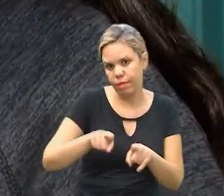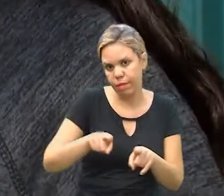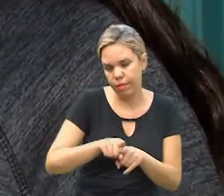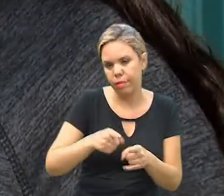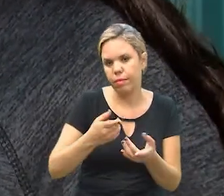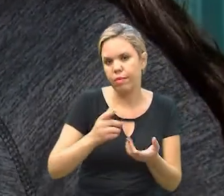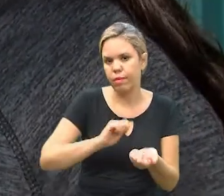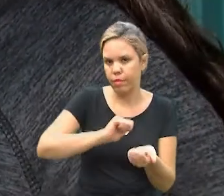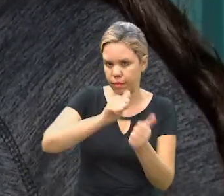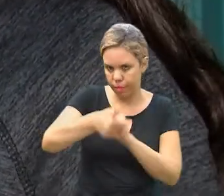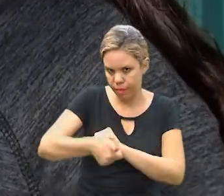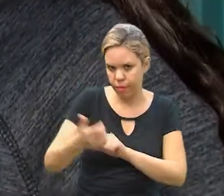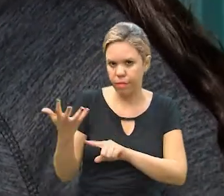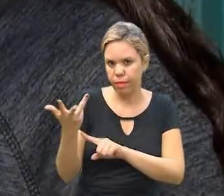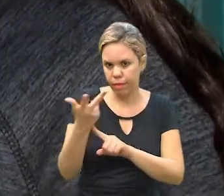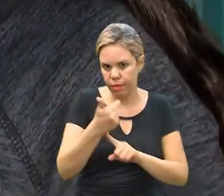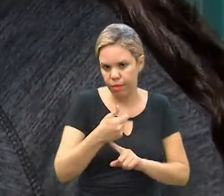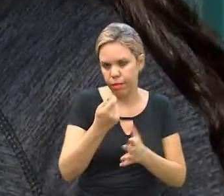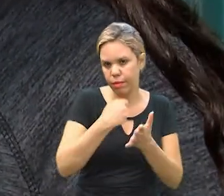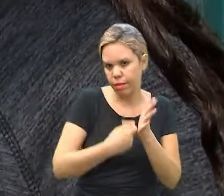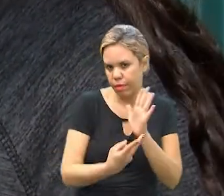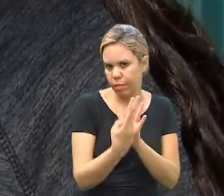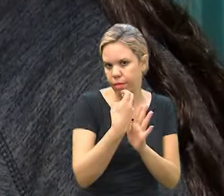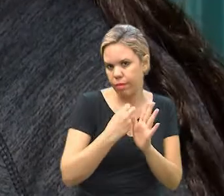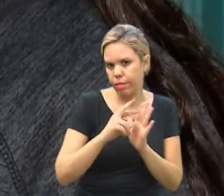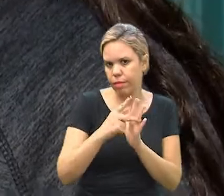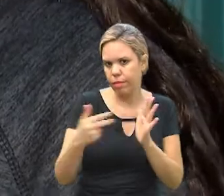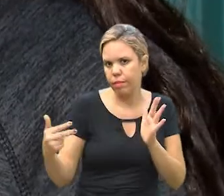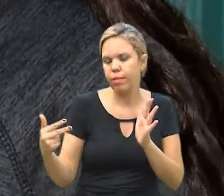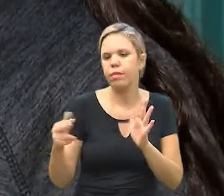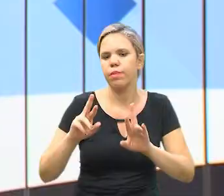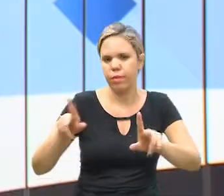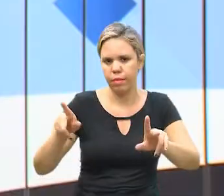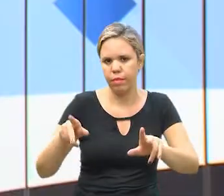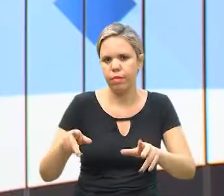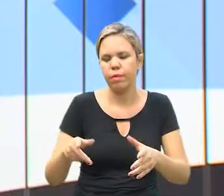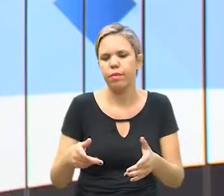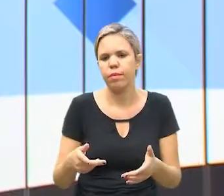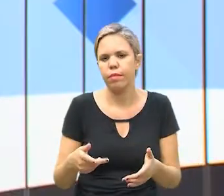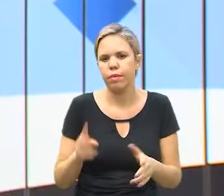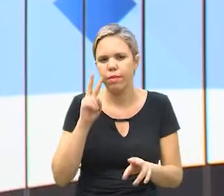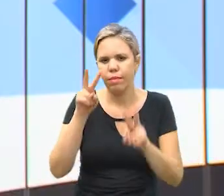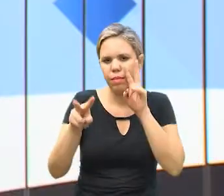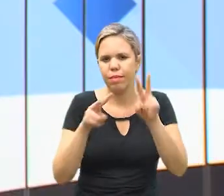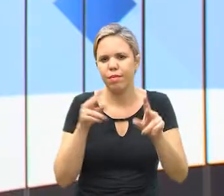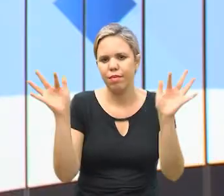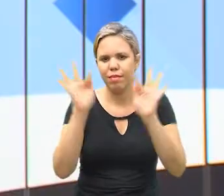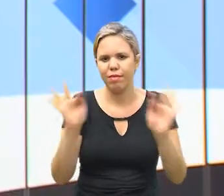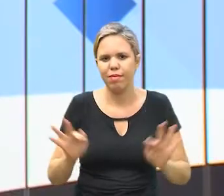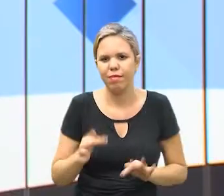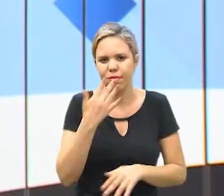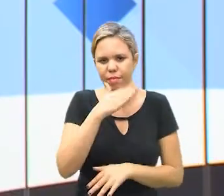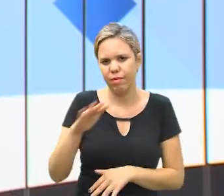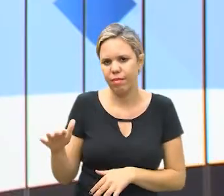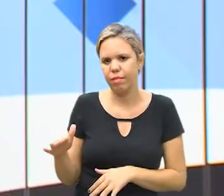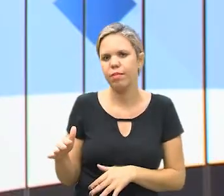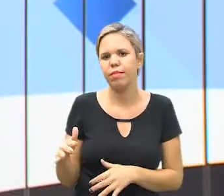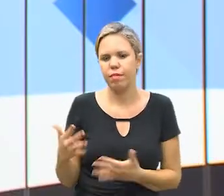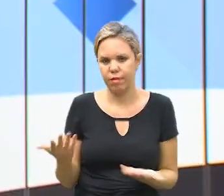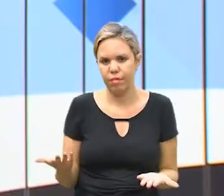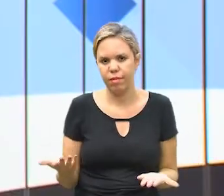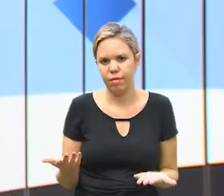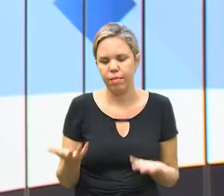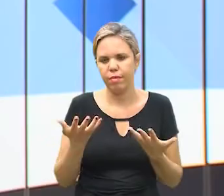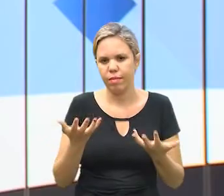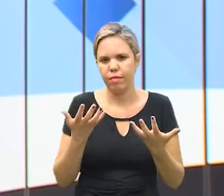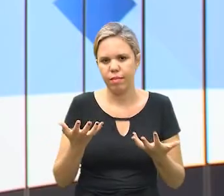tem esporte, tem arte, tem grafite, tem várias coisas diferentes. Vera, a gente vê bastante essa felicidade das crianças, né? Então,